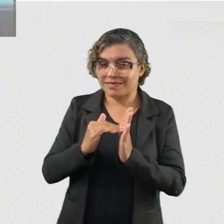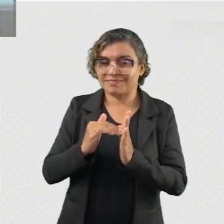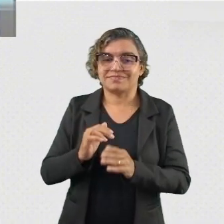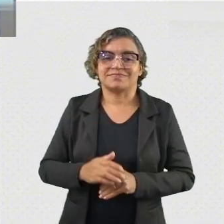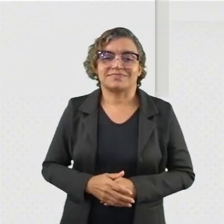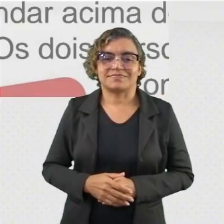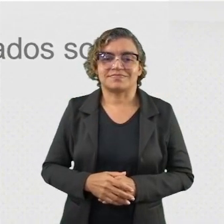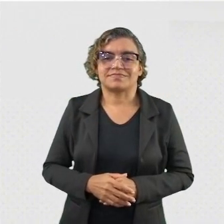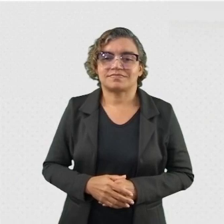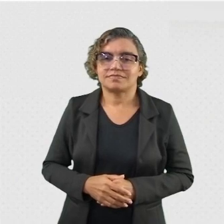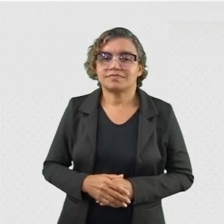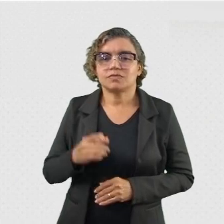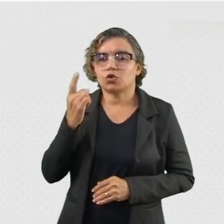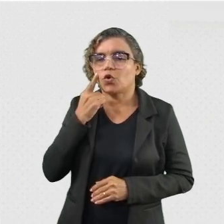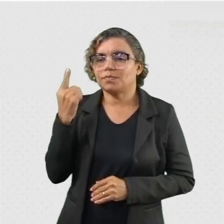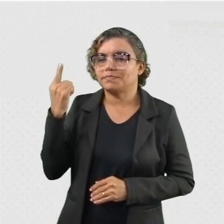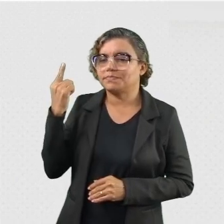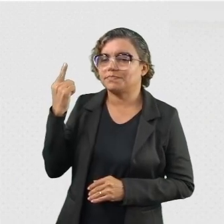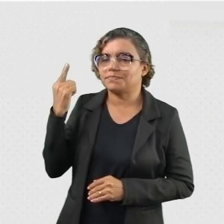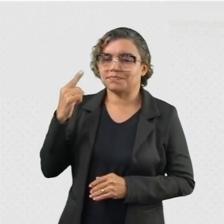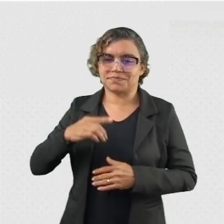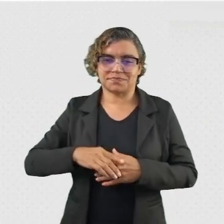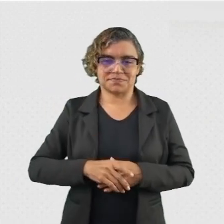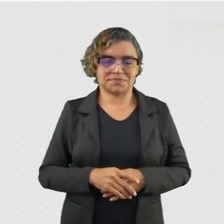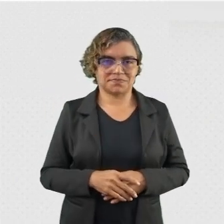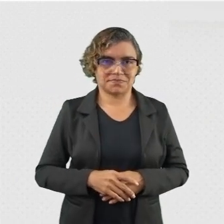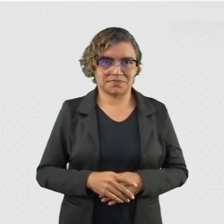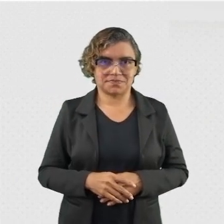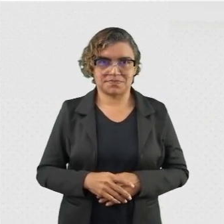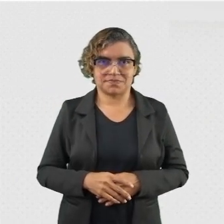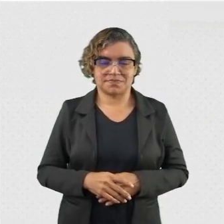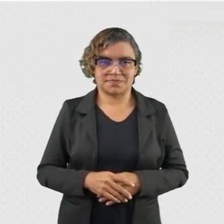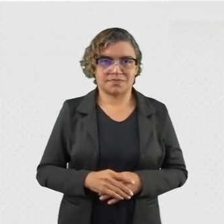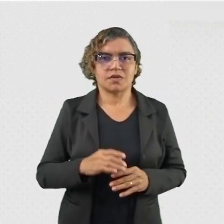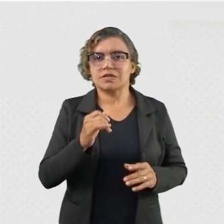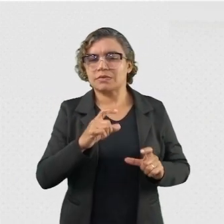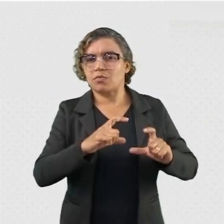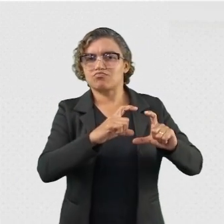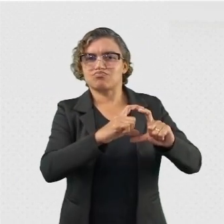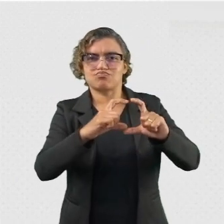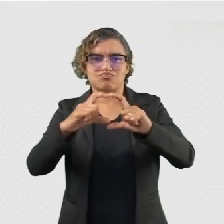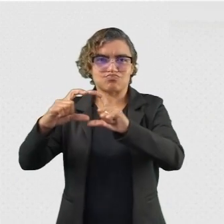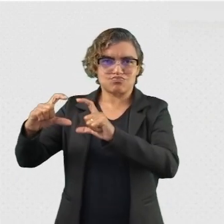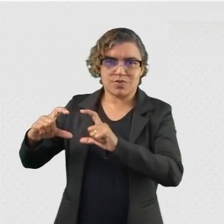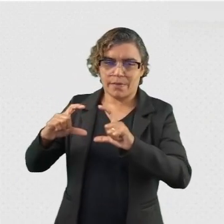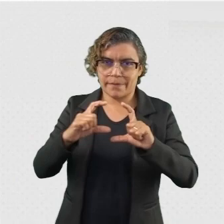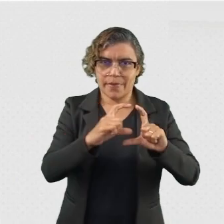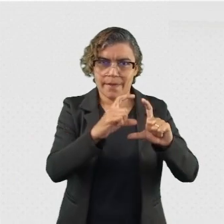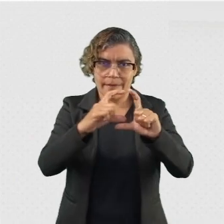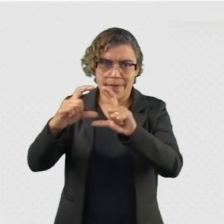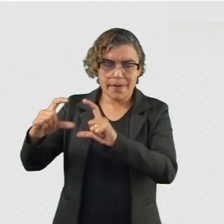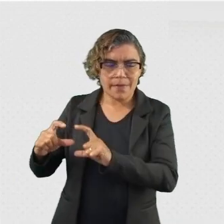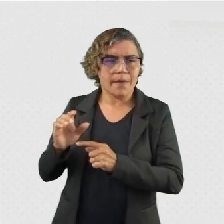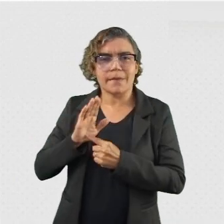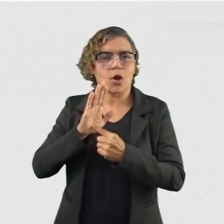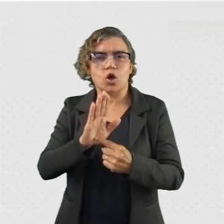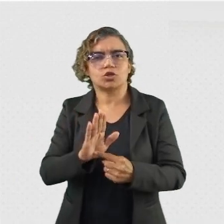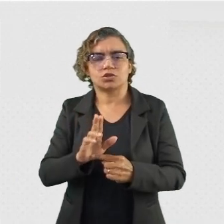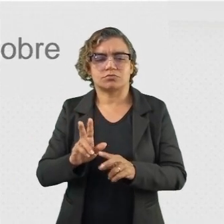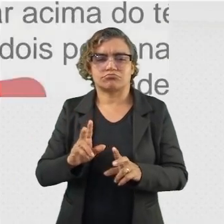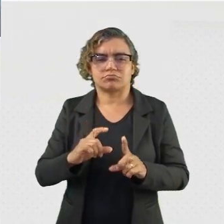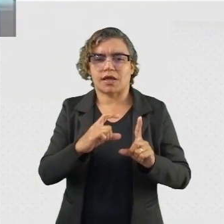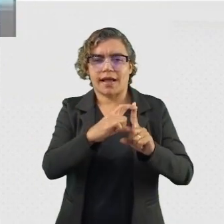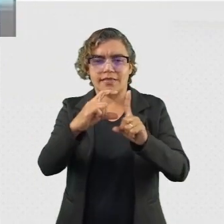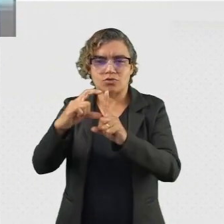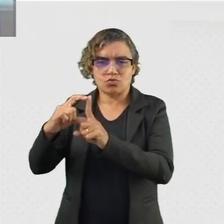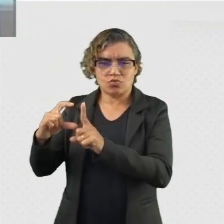um pouquinho o que é isso, o que está acontecendo. O que esse cartoon mostra sobre as diferenças entre o inglês britânico